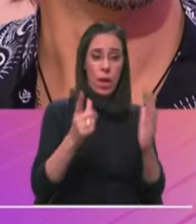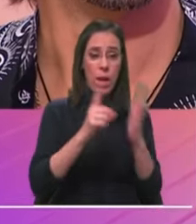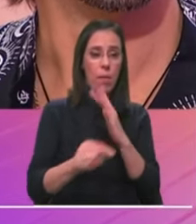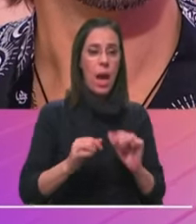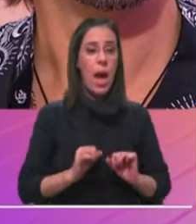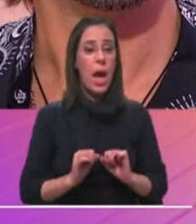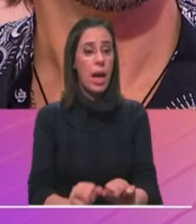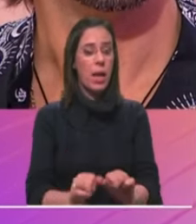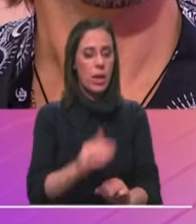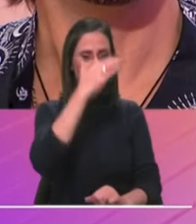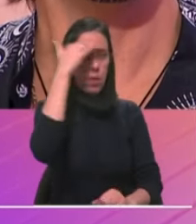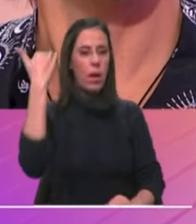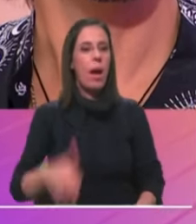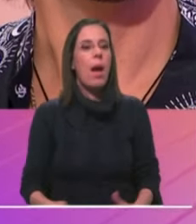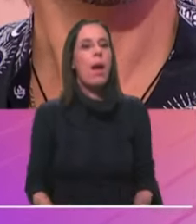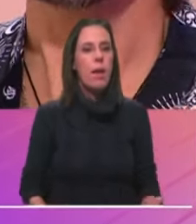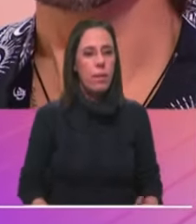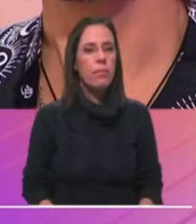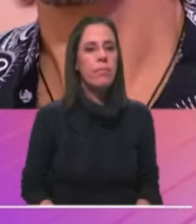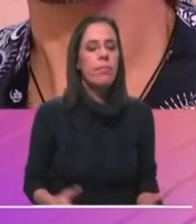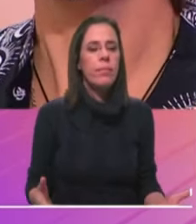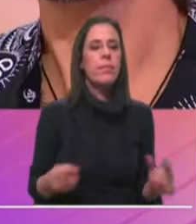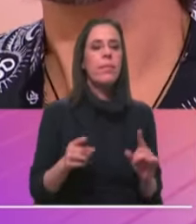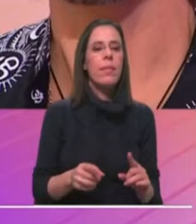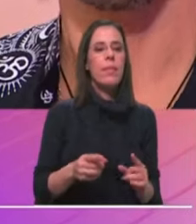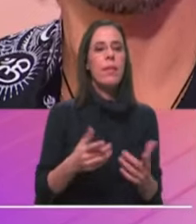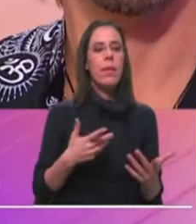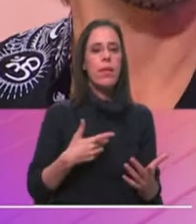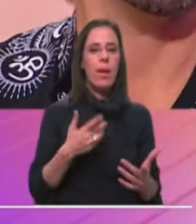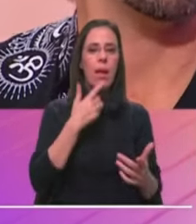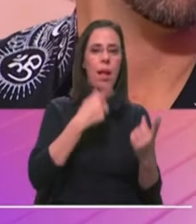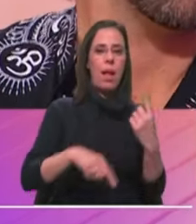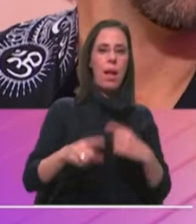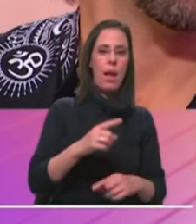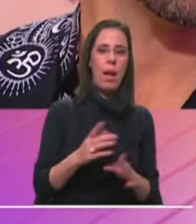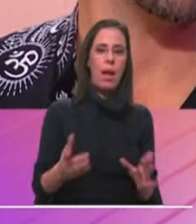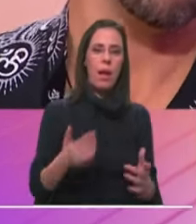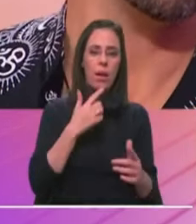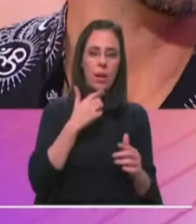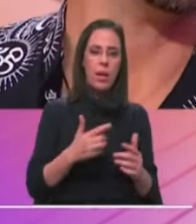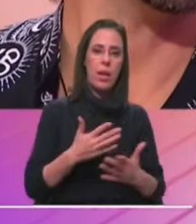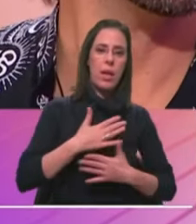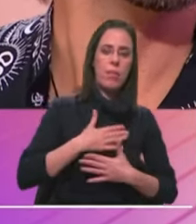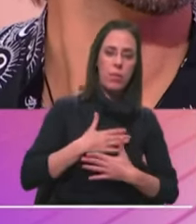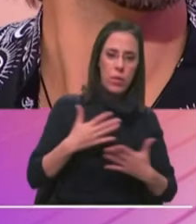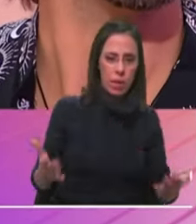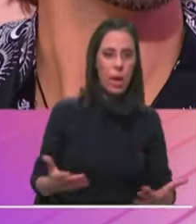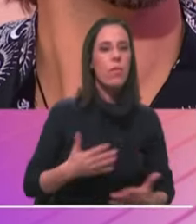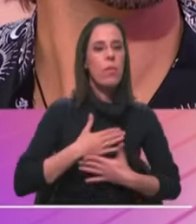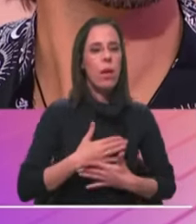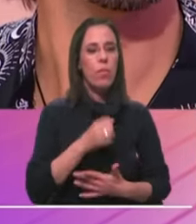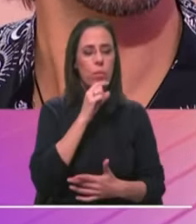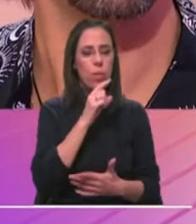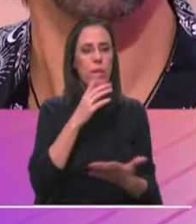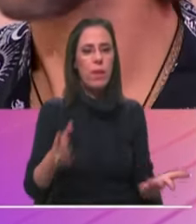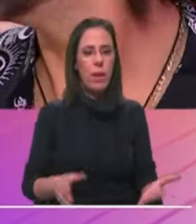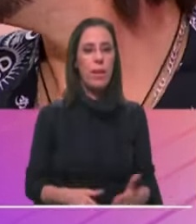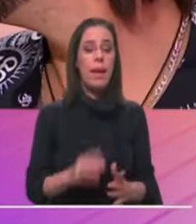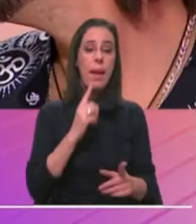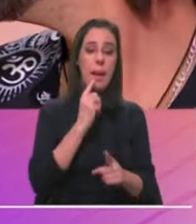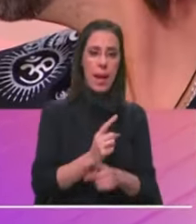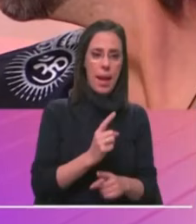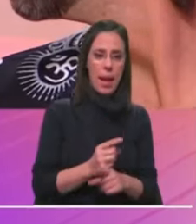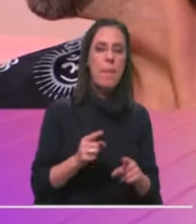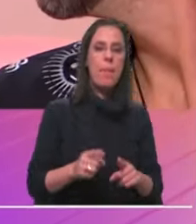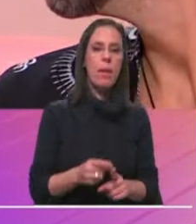rejeição é uma coisa muito complicada não é pois é mas ele lá consegui dar bem a volta e disse que íamos ficar amigos e iríamos eventualmente não é ele mesmo assim